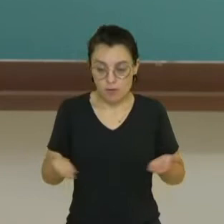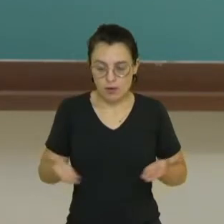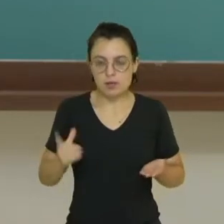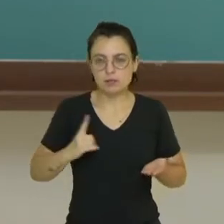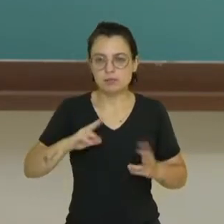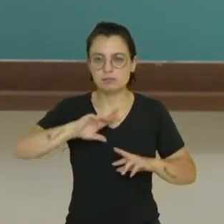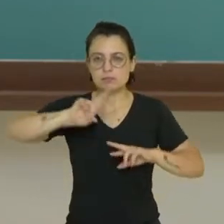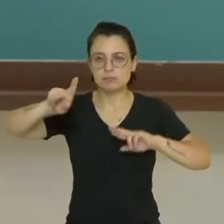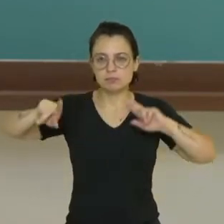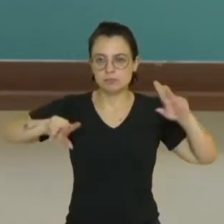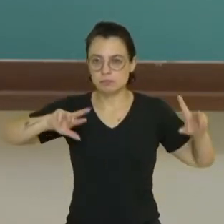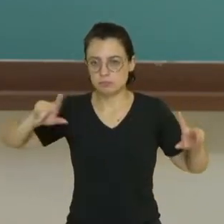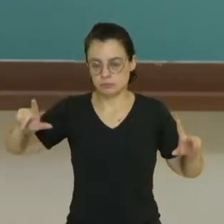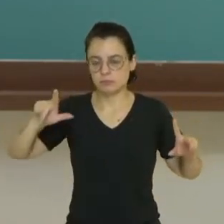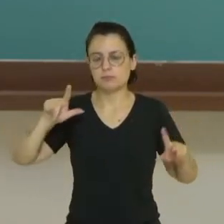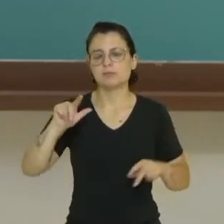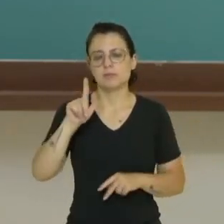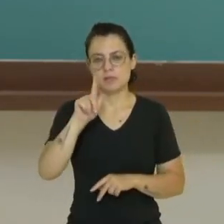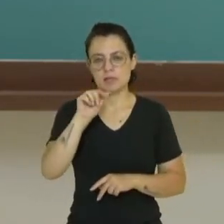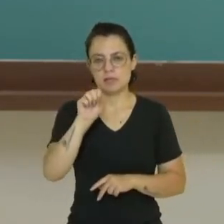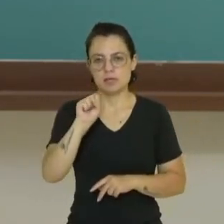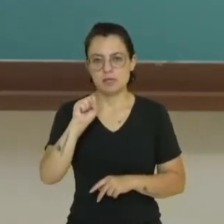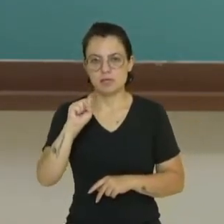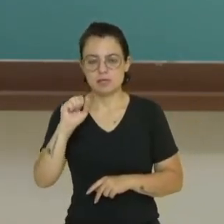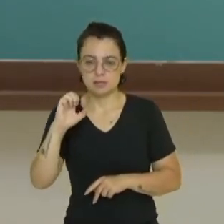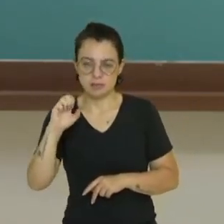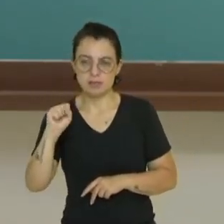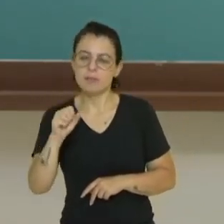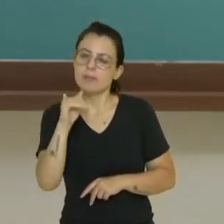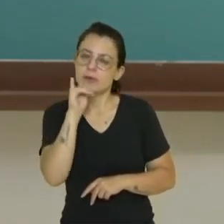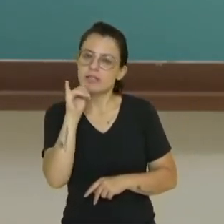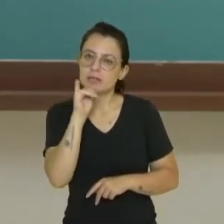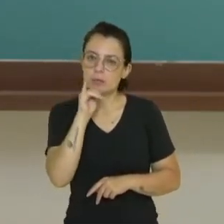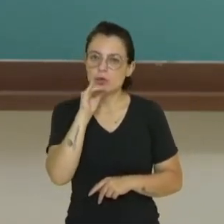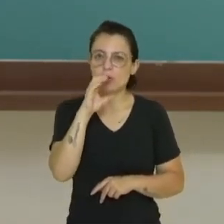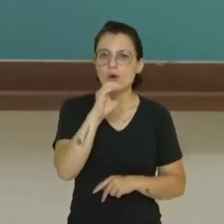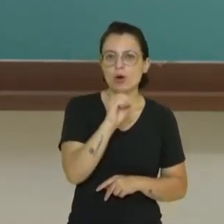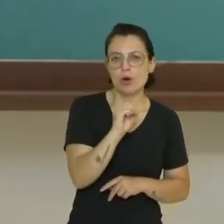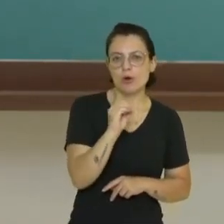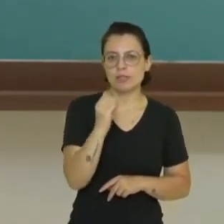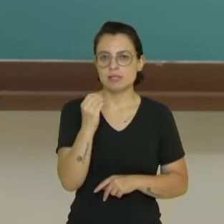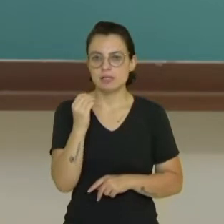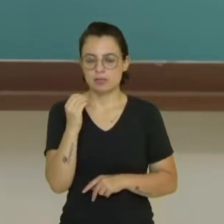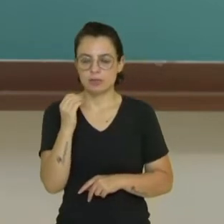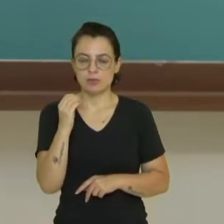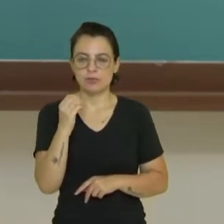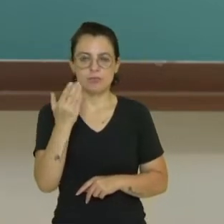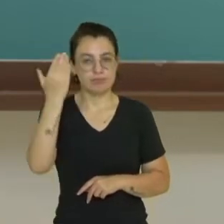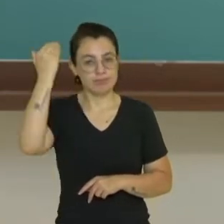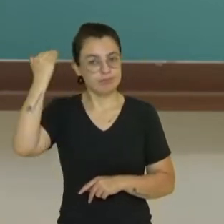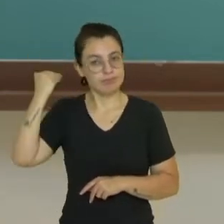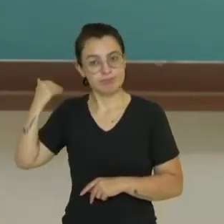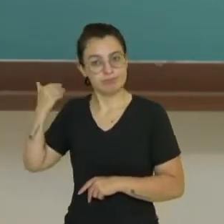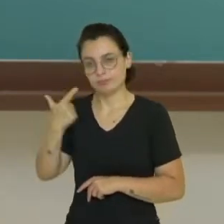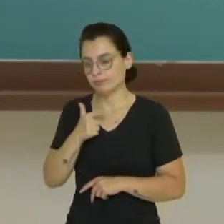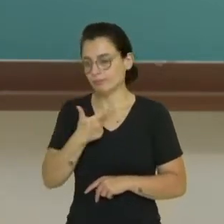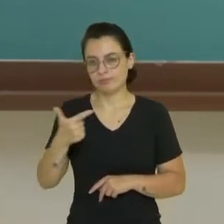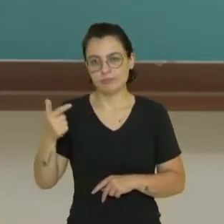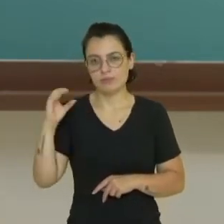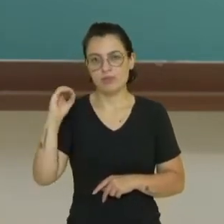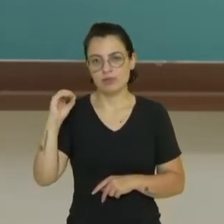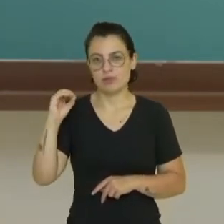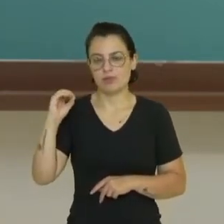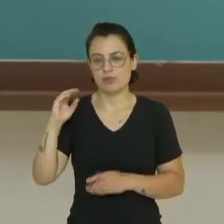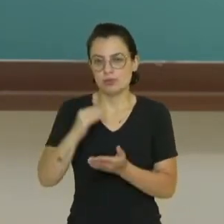eu tenho gases diferentes. Por exemplo, um deles é o oxigênio. Nós não tínhamos o oxigênio na atmosfera